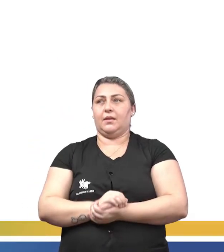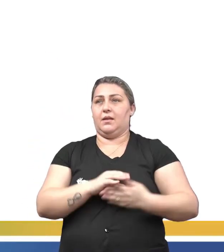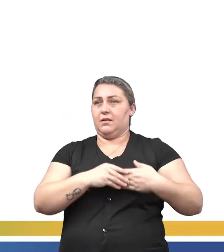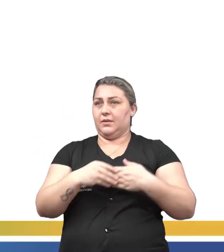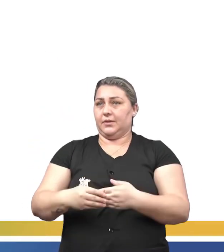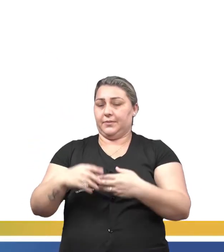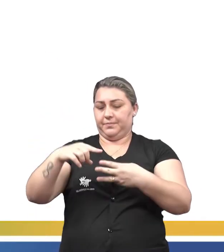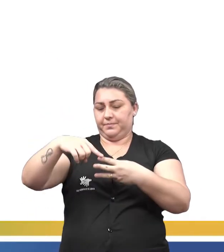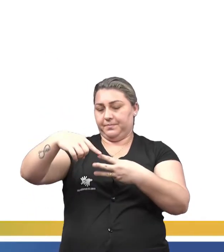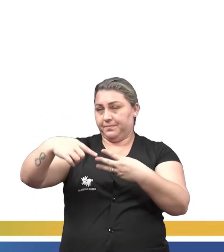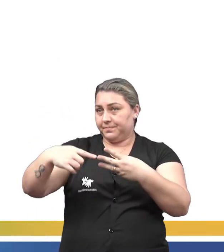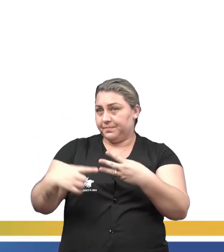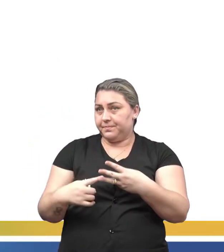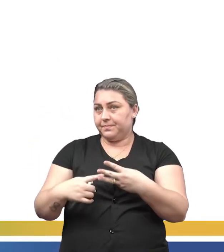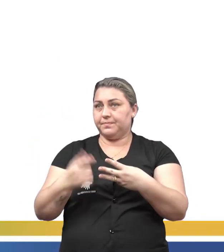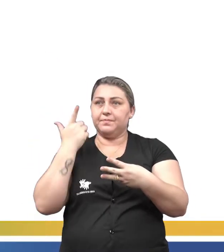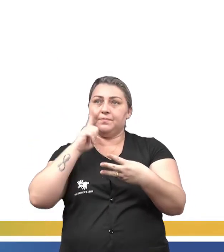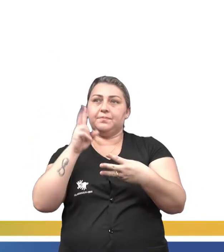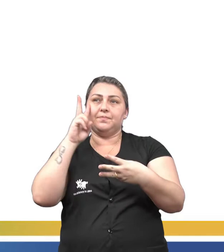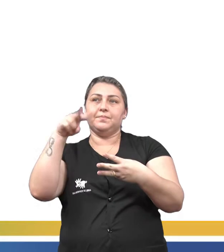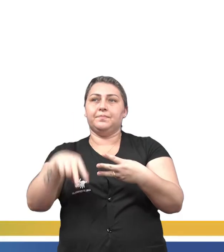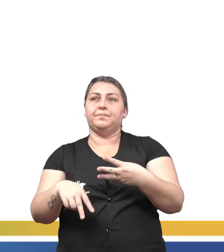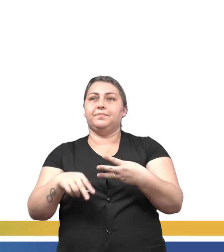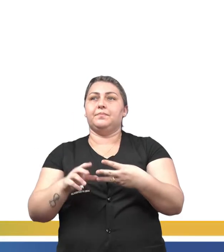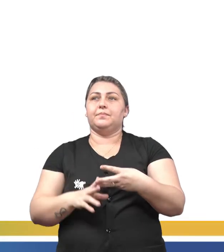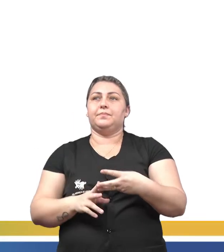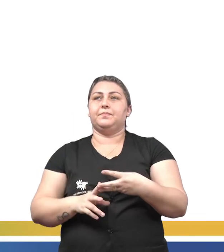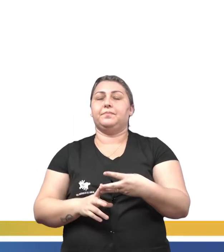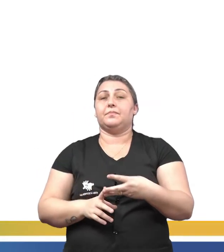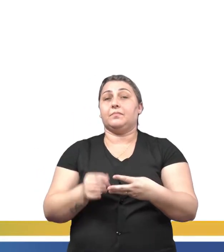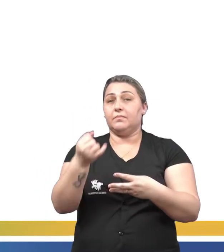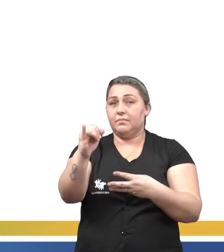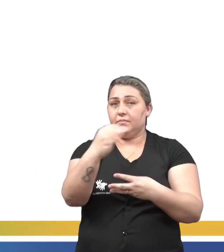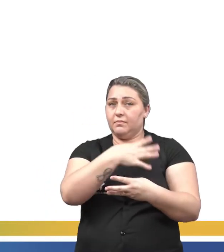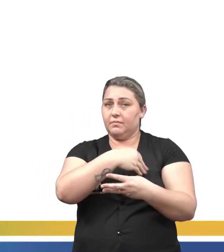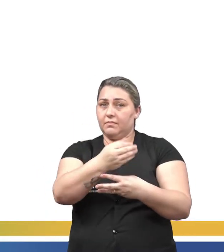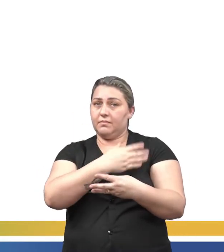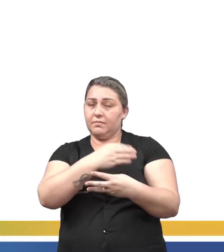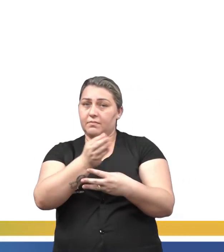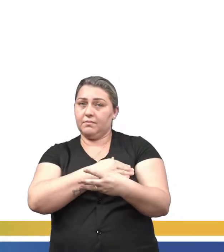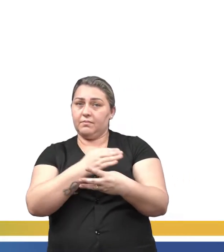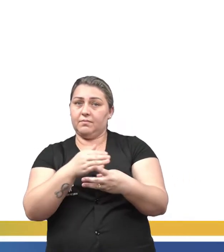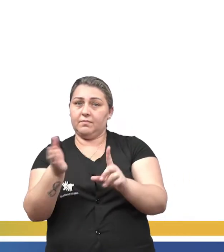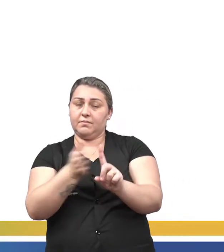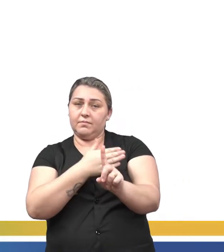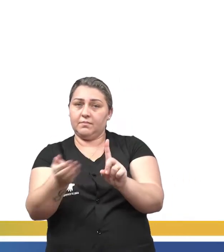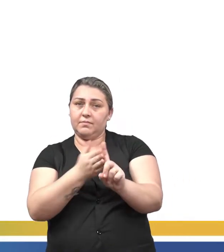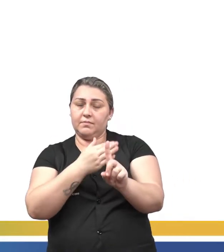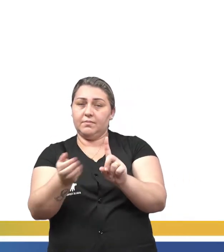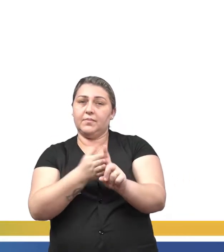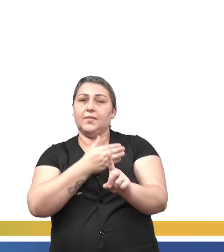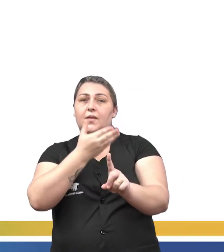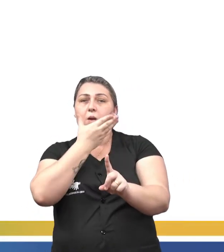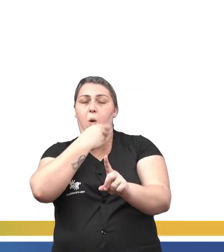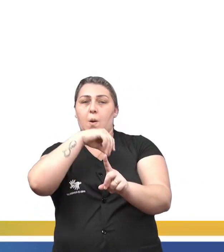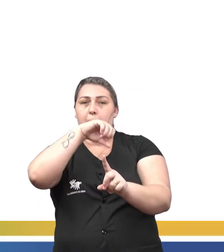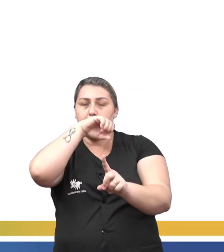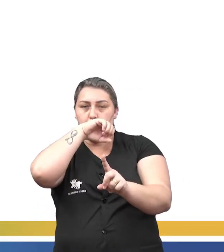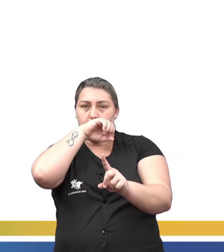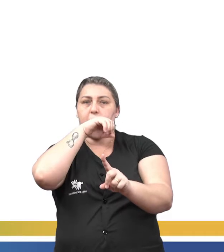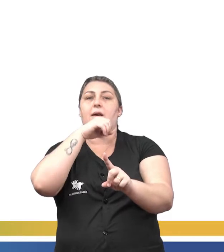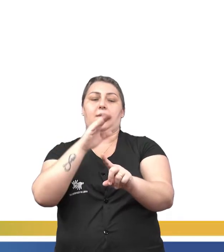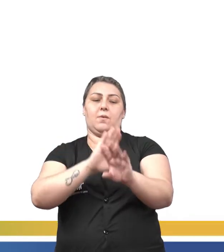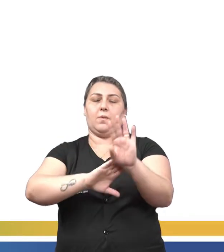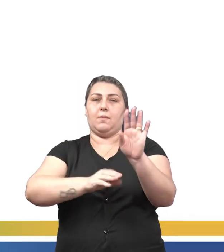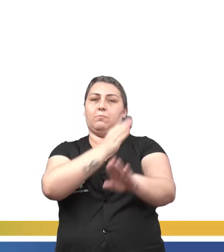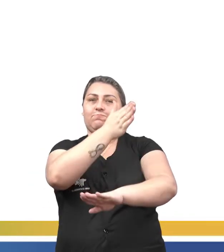3 aí, vamos ver o que a gente consegue ver. A gente tem, se um filho agredir seu pai com as mãos, ele terá sua mão